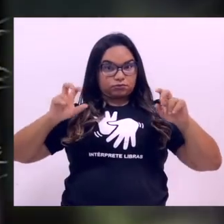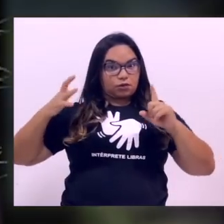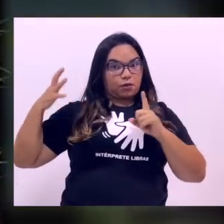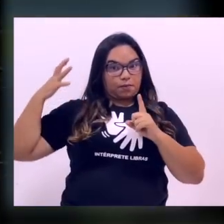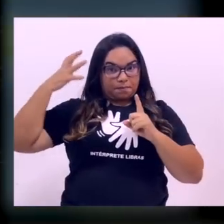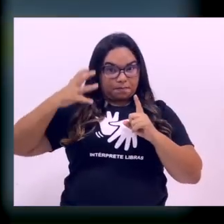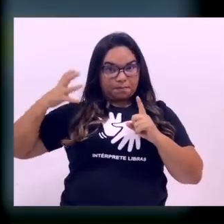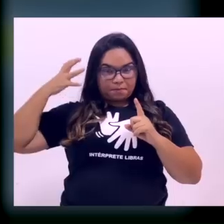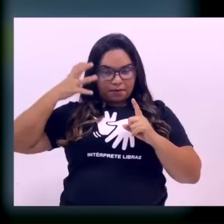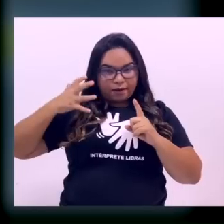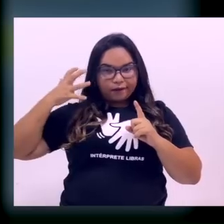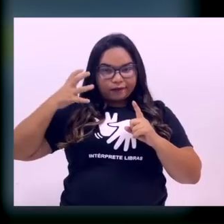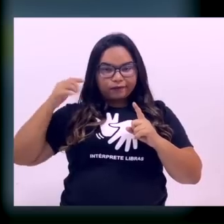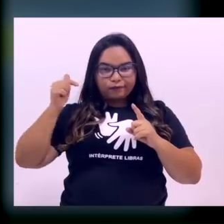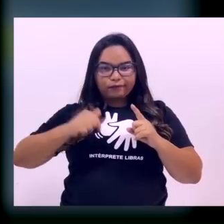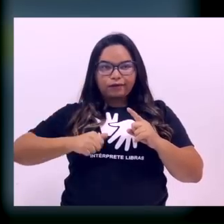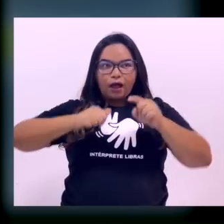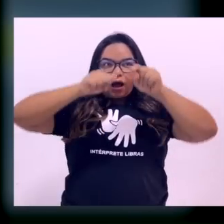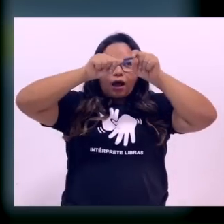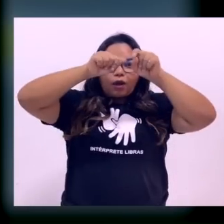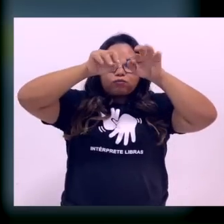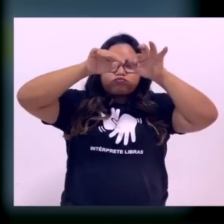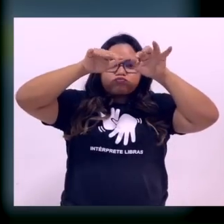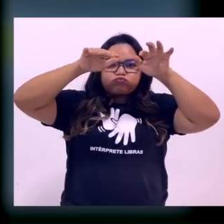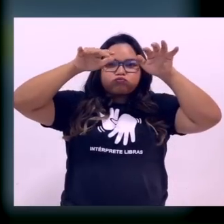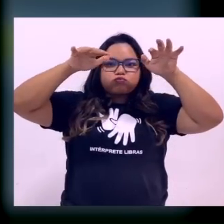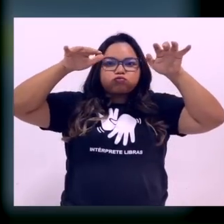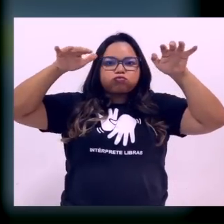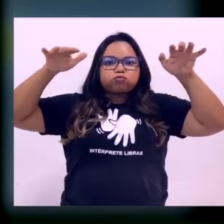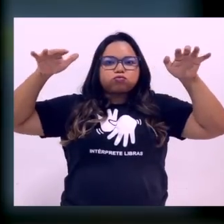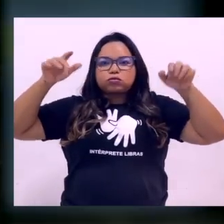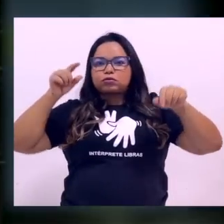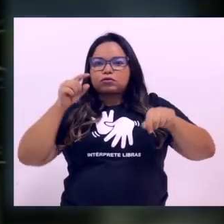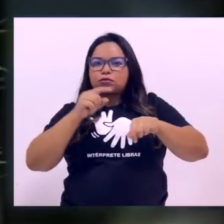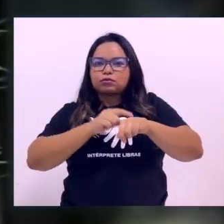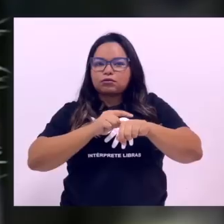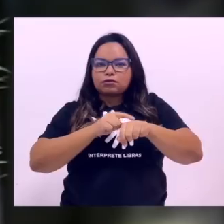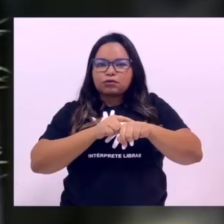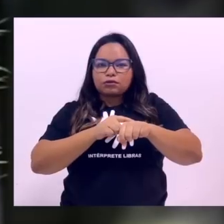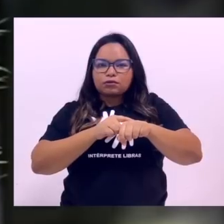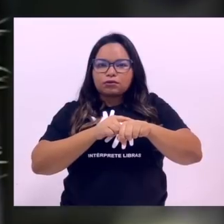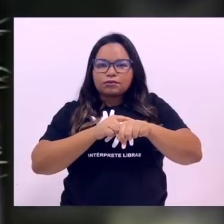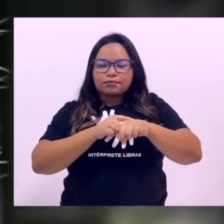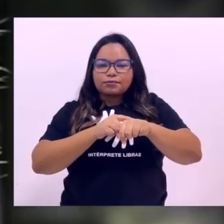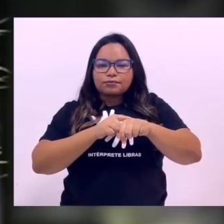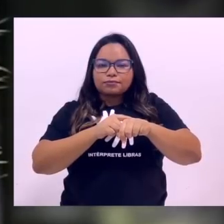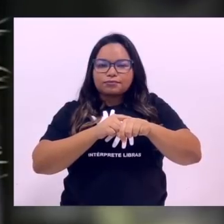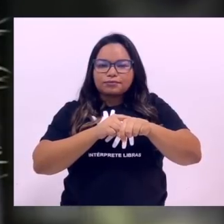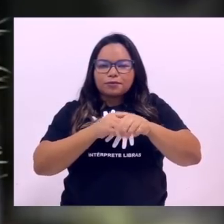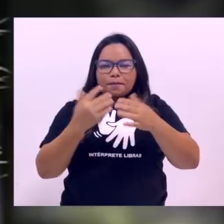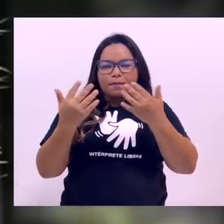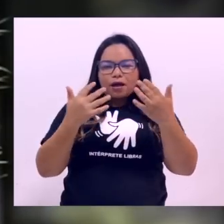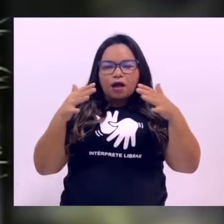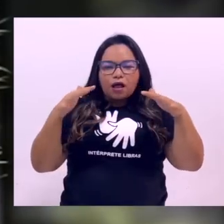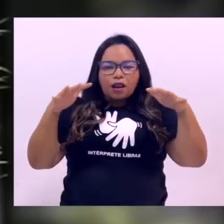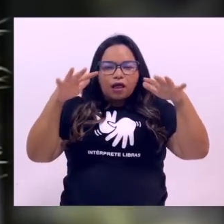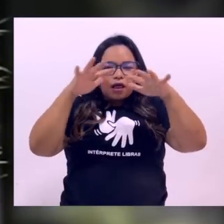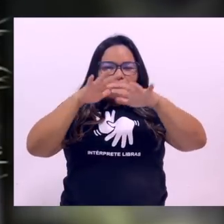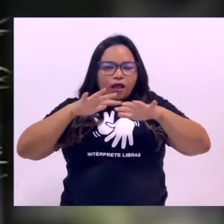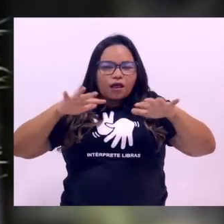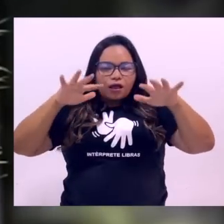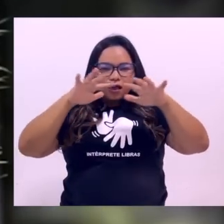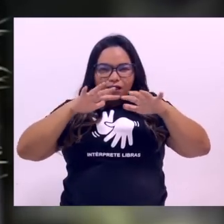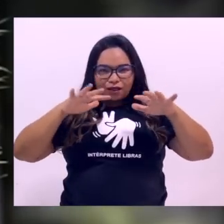Eu intitulei a palestra de hoje à noite As Névoas do Tempo. Aqui está uma espécie de pano de fundo cheio